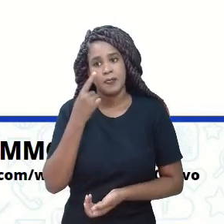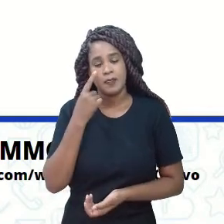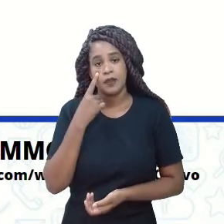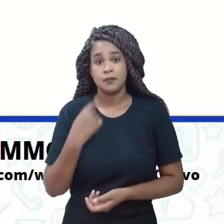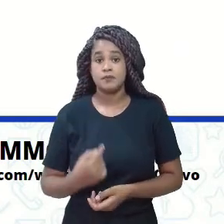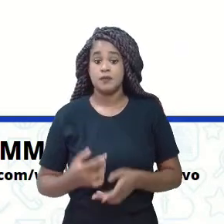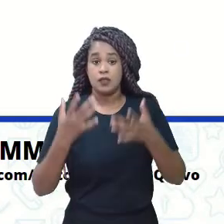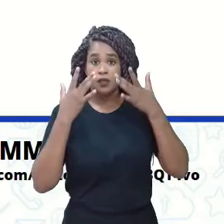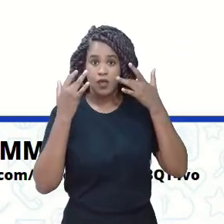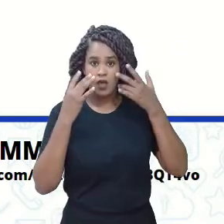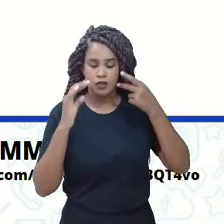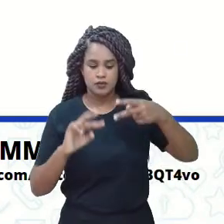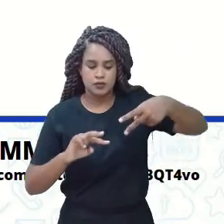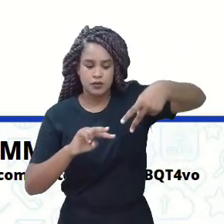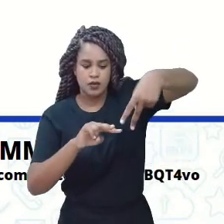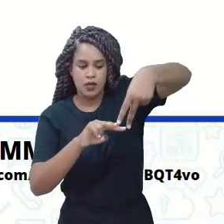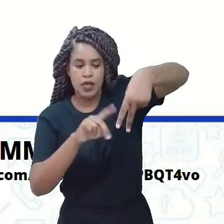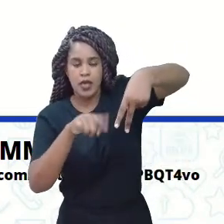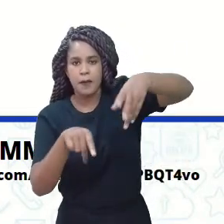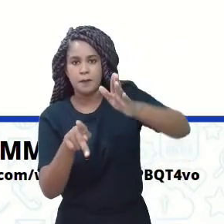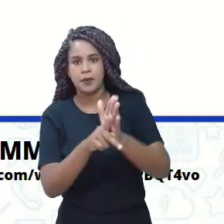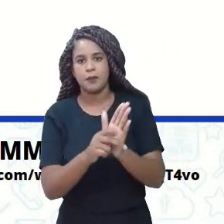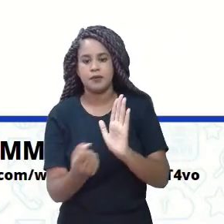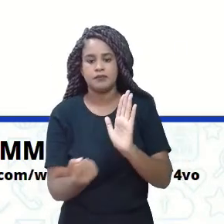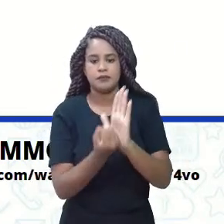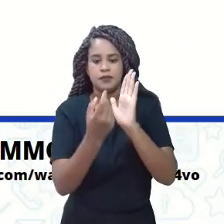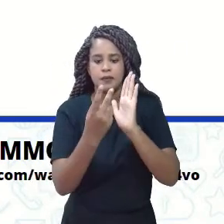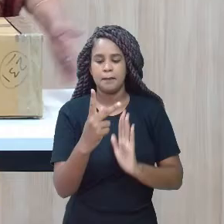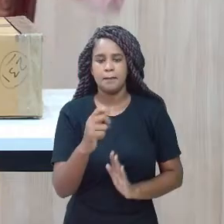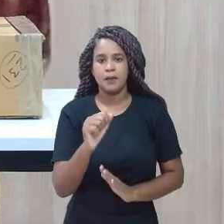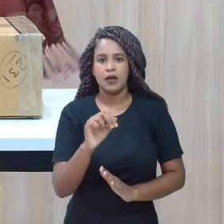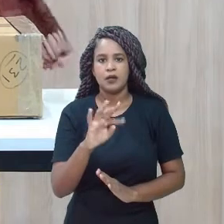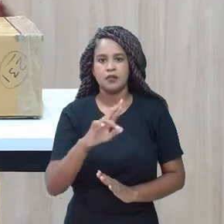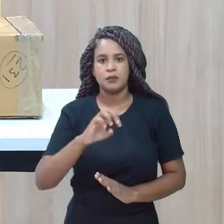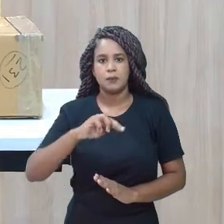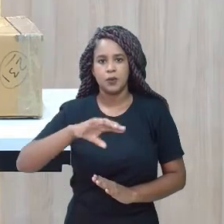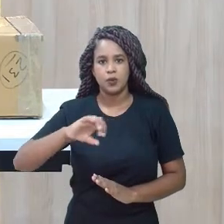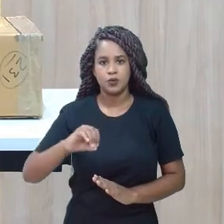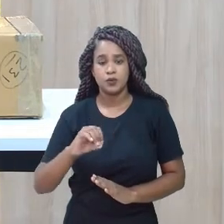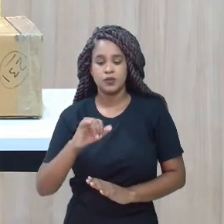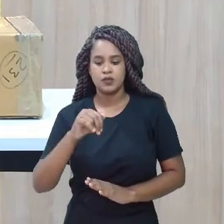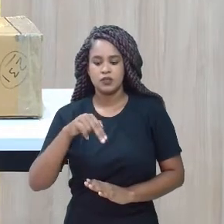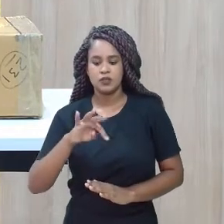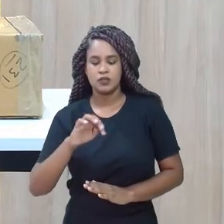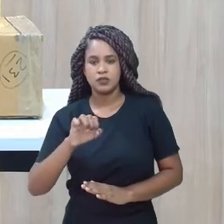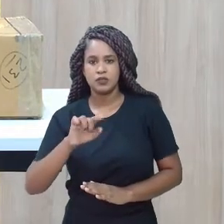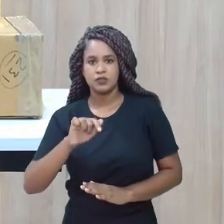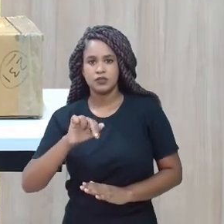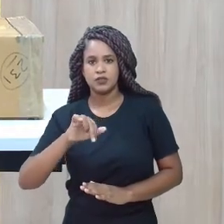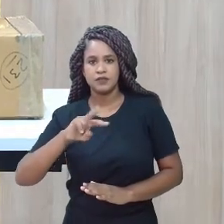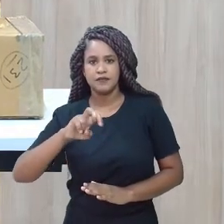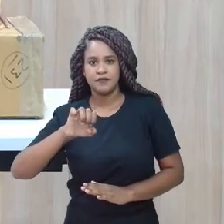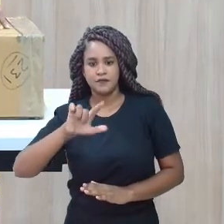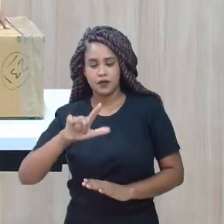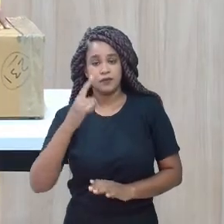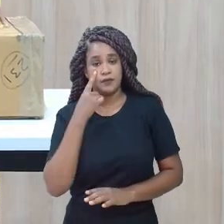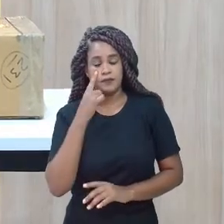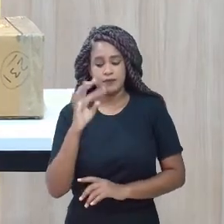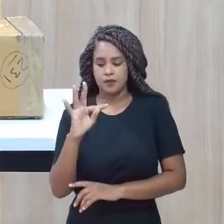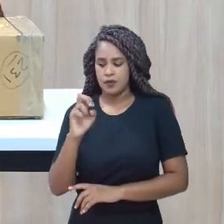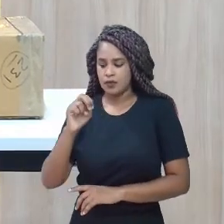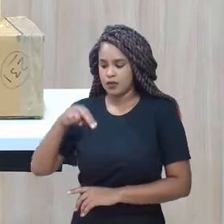cultural intangível, já sabe, né? Tangível, o que pode tocar, né?